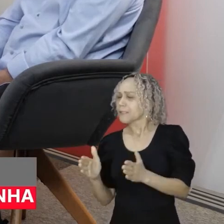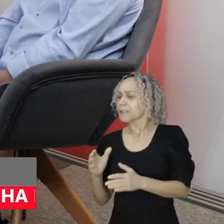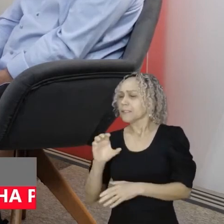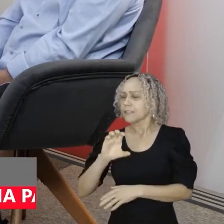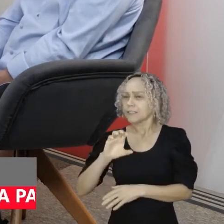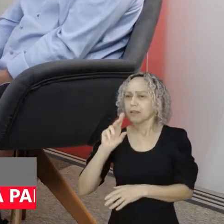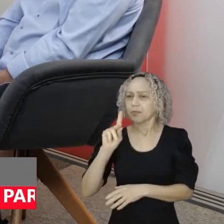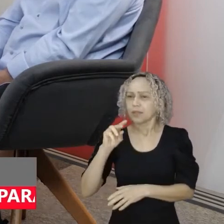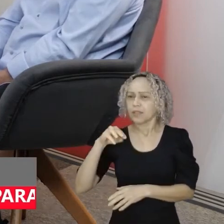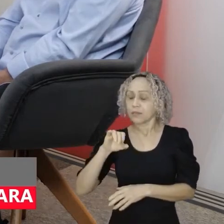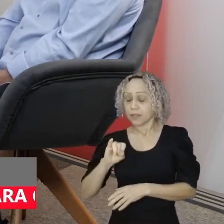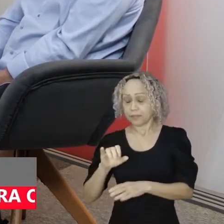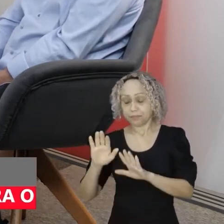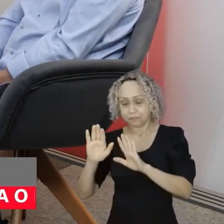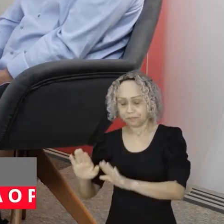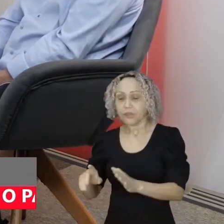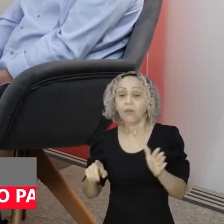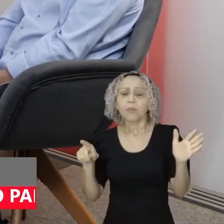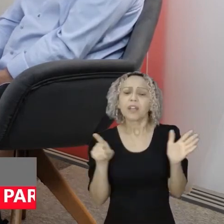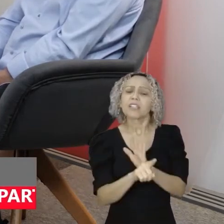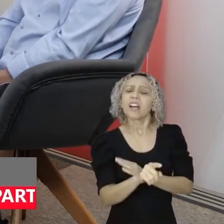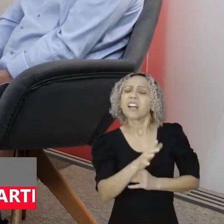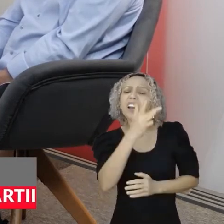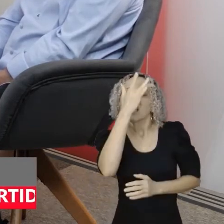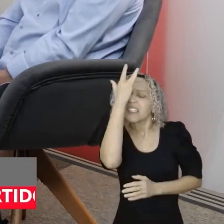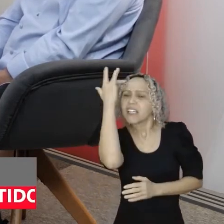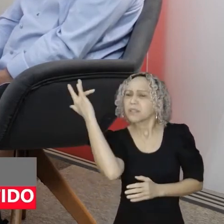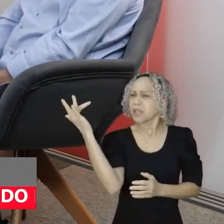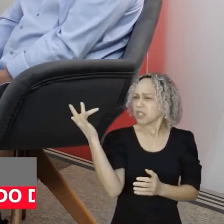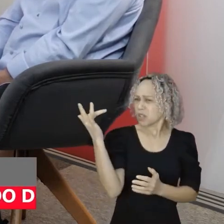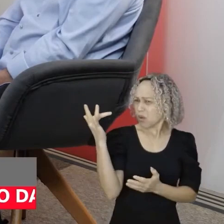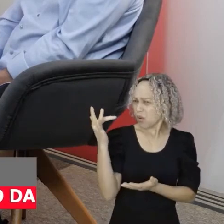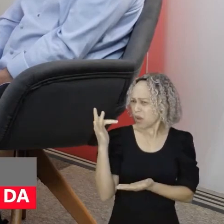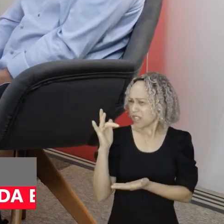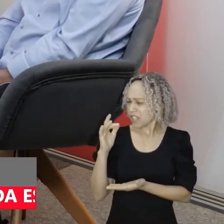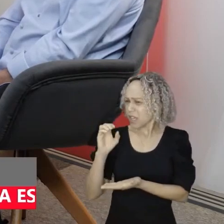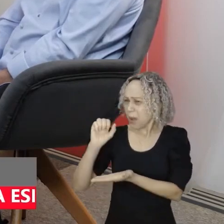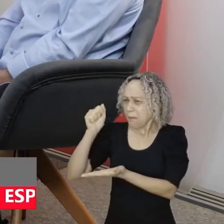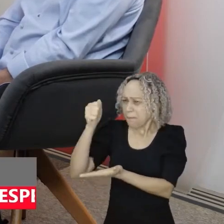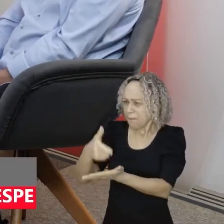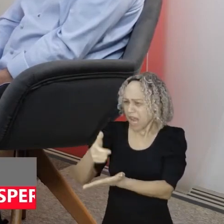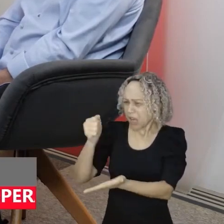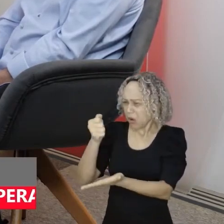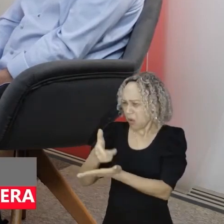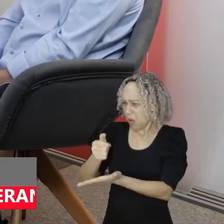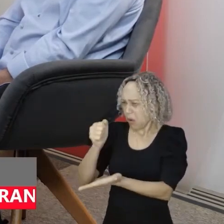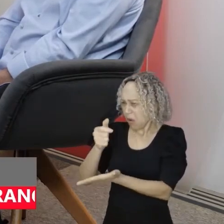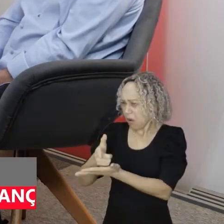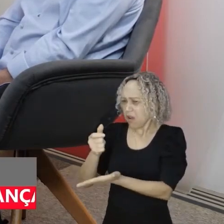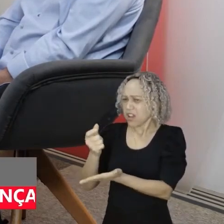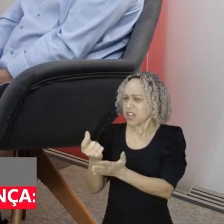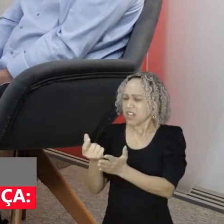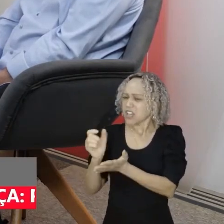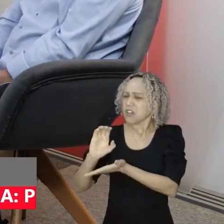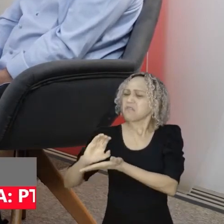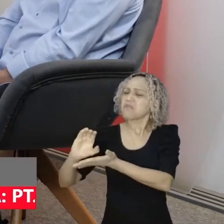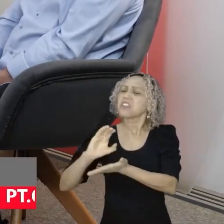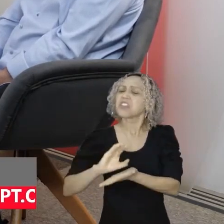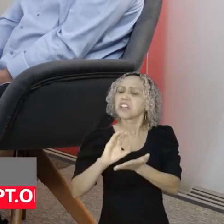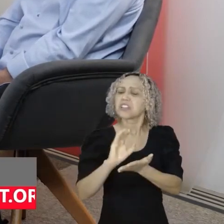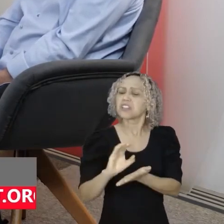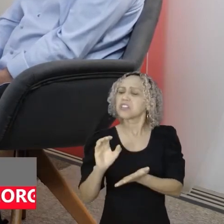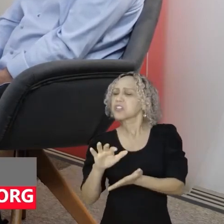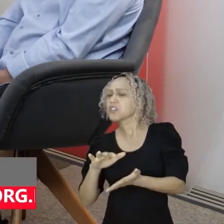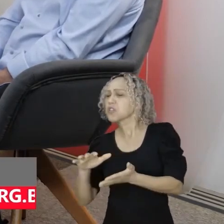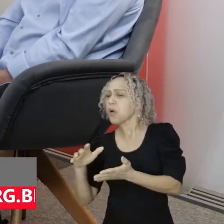mentores, financiadores, né, dos atos golpistas, o senhor achou que foi satisfatório o que o relatório apontou? Como é que a oposição, que